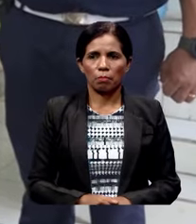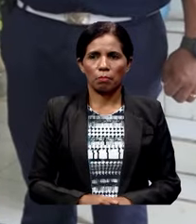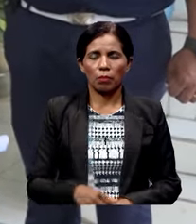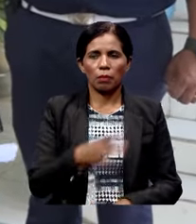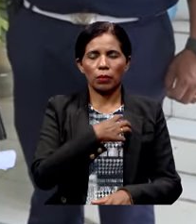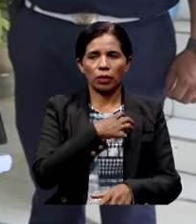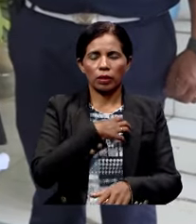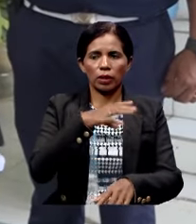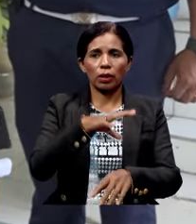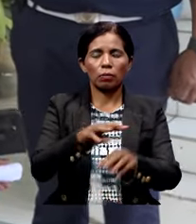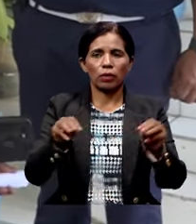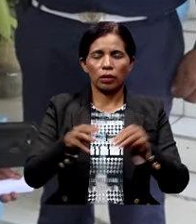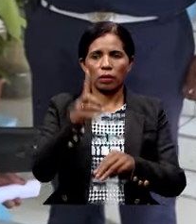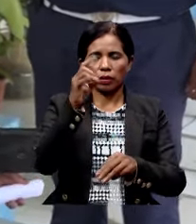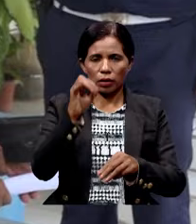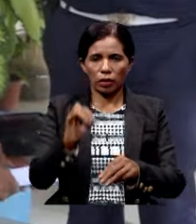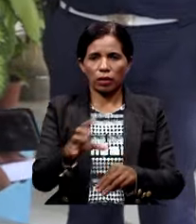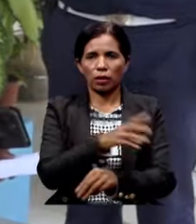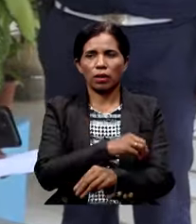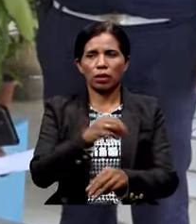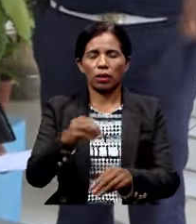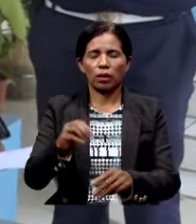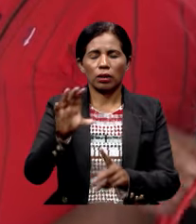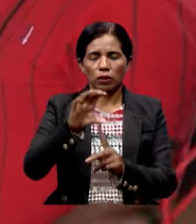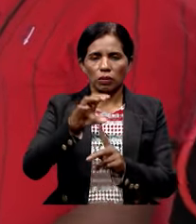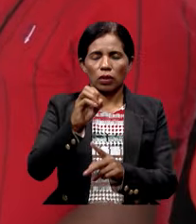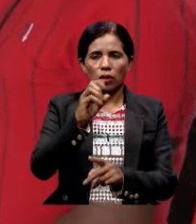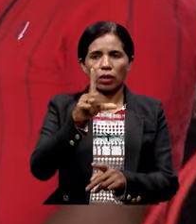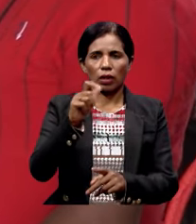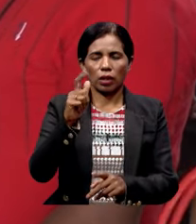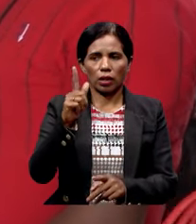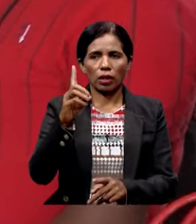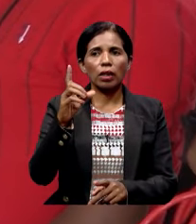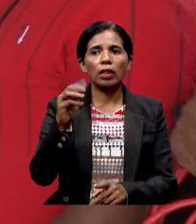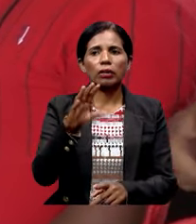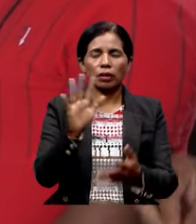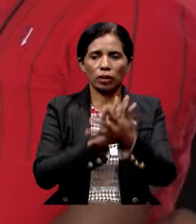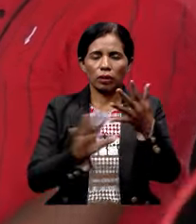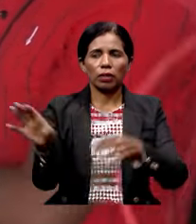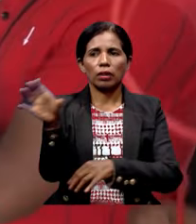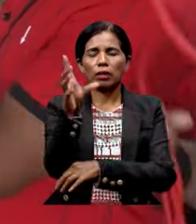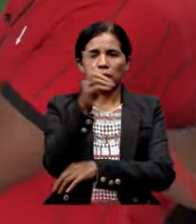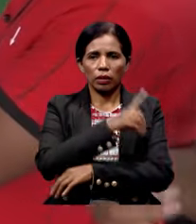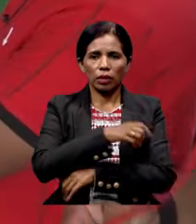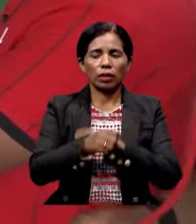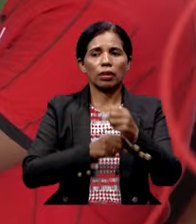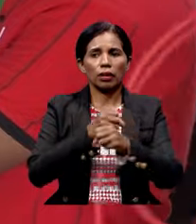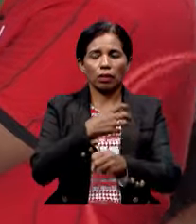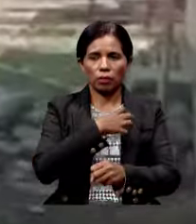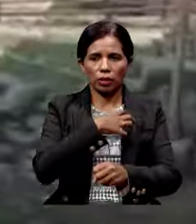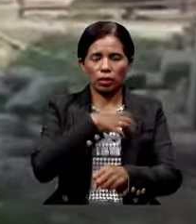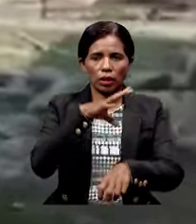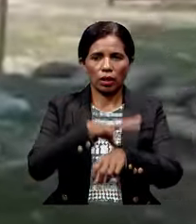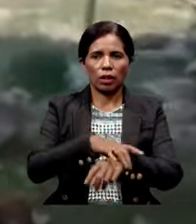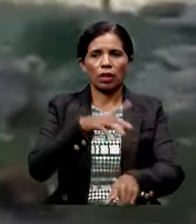Comandante Penitelli Municipio Dili, Superintendente Chef Orlando Gomes declara celebração Natal Tinangné, Penitelli captura